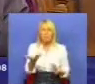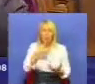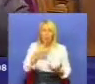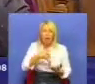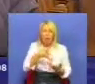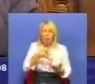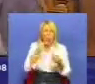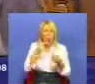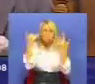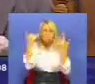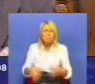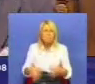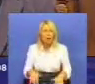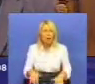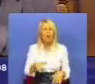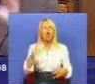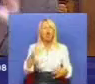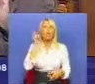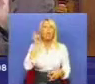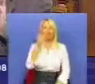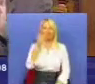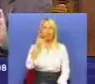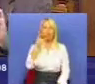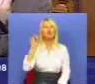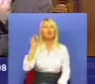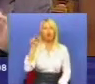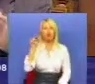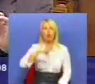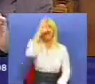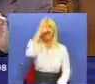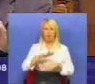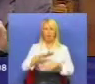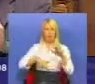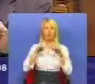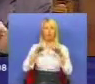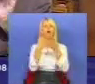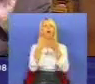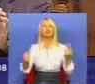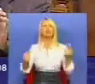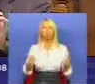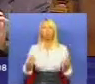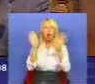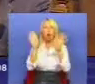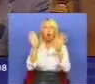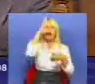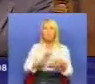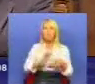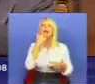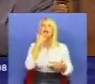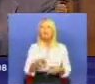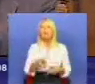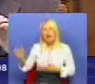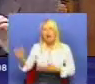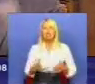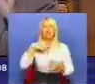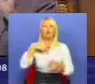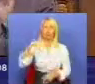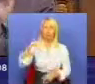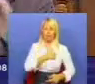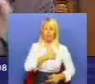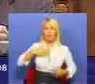junho, o Governo fez uma resolução do Conselho de Ministros a dizer que as Estradas de Portugal, a empresa pública